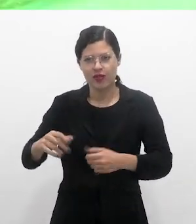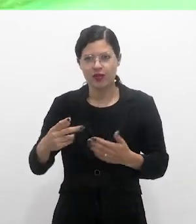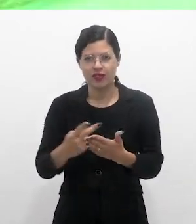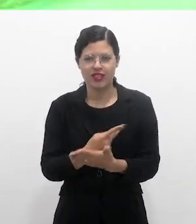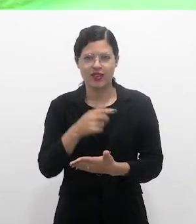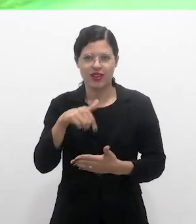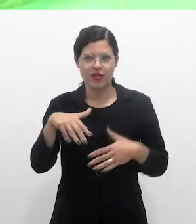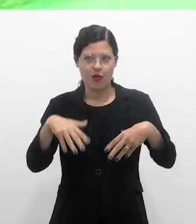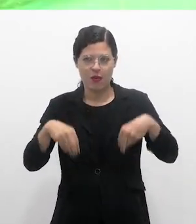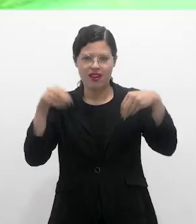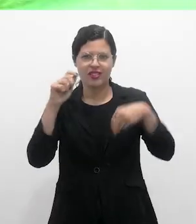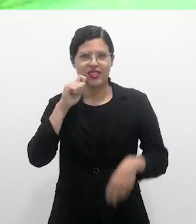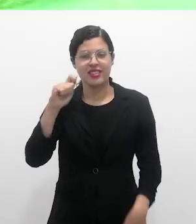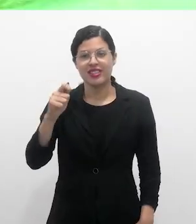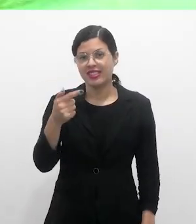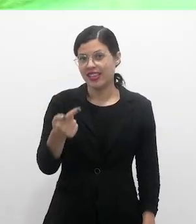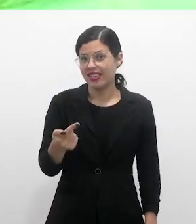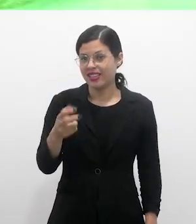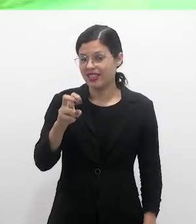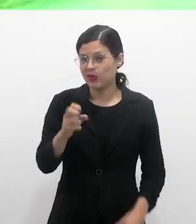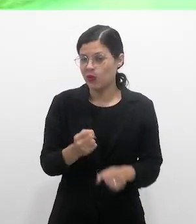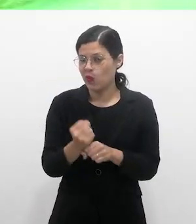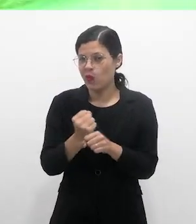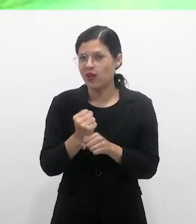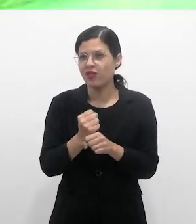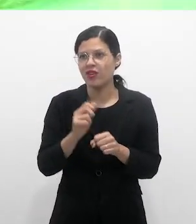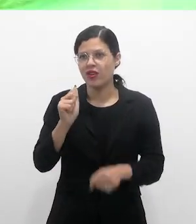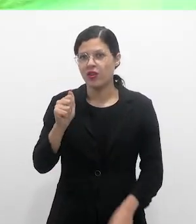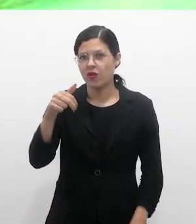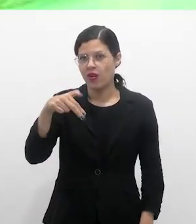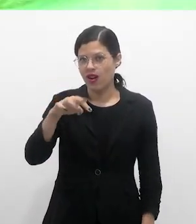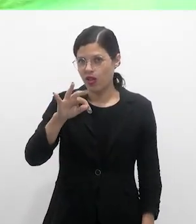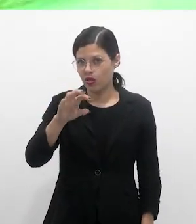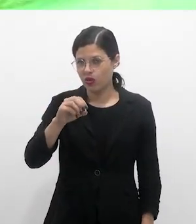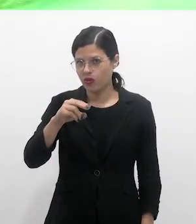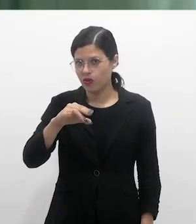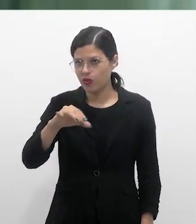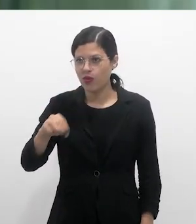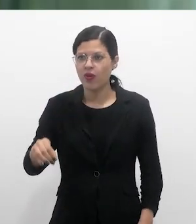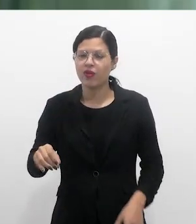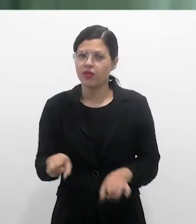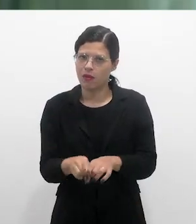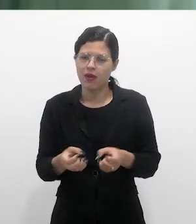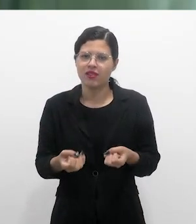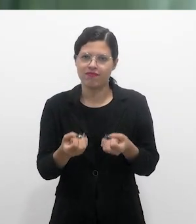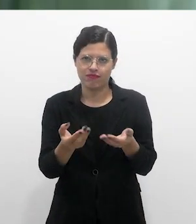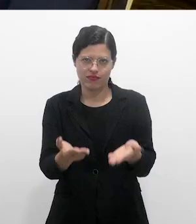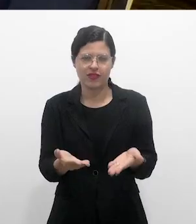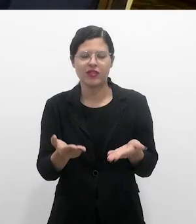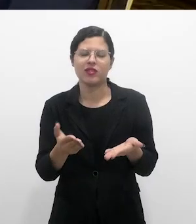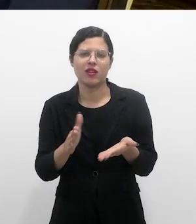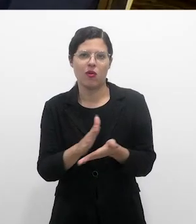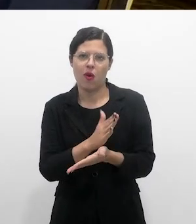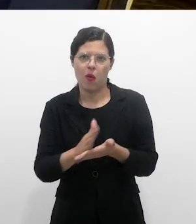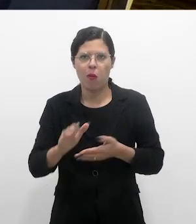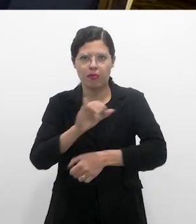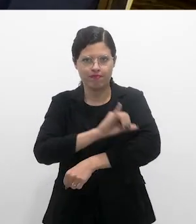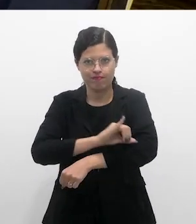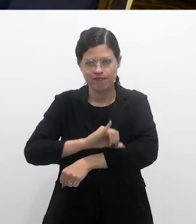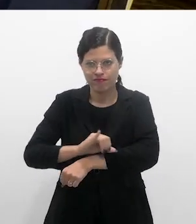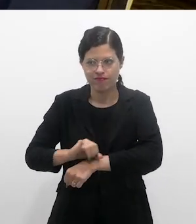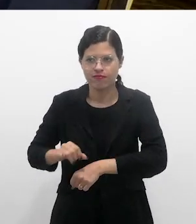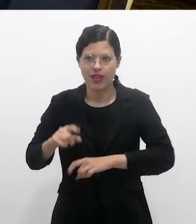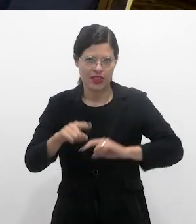Palácio Tiradentes, dos 75 anos do Maraca, e o Antônio Marins, que cedeu algumas peças também para essa exposição.